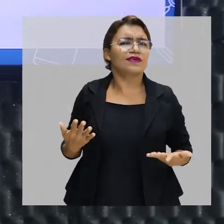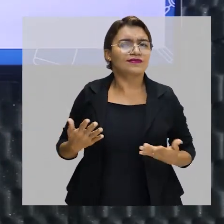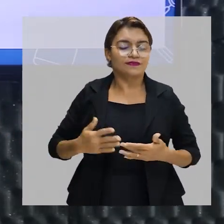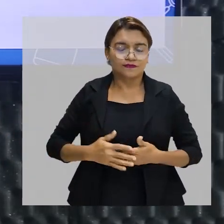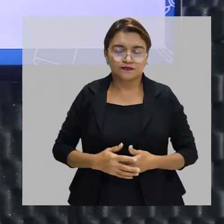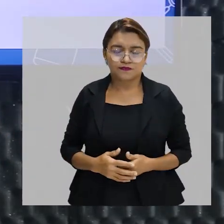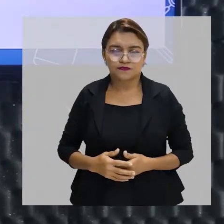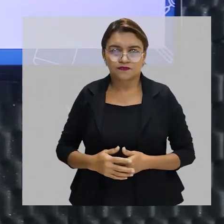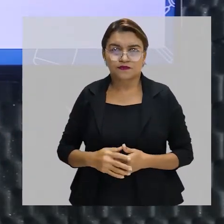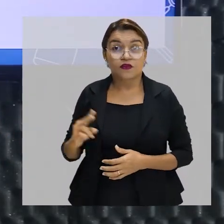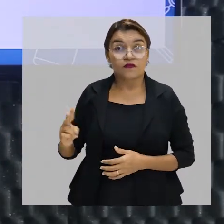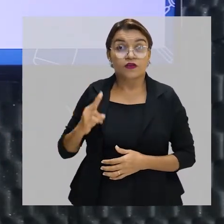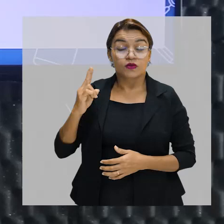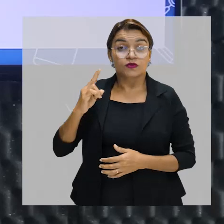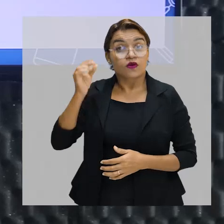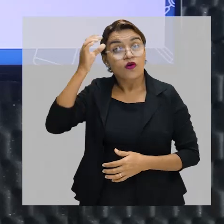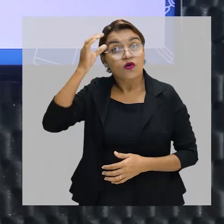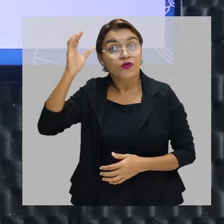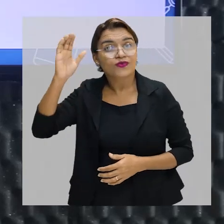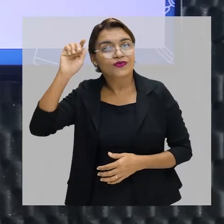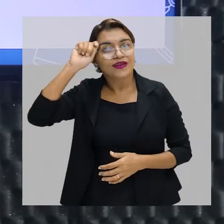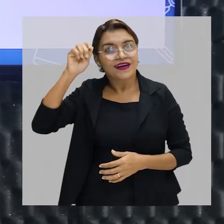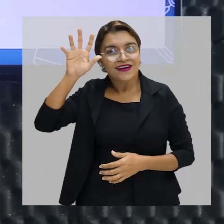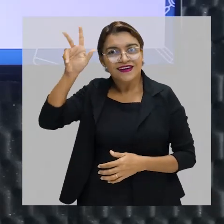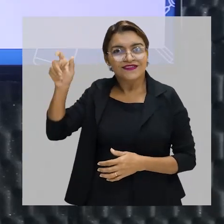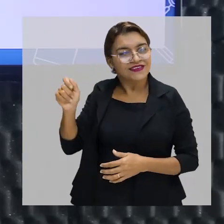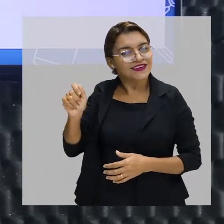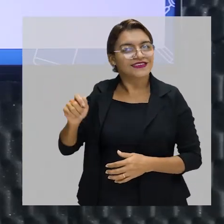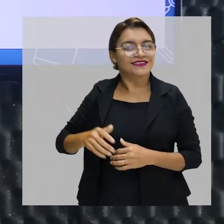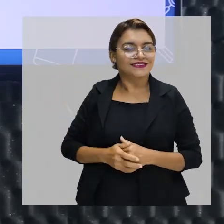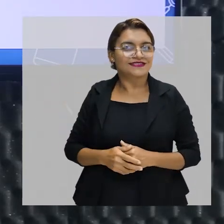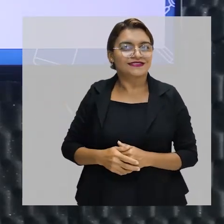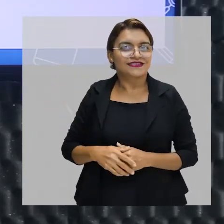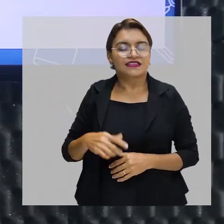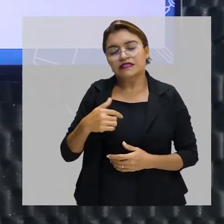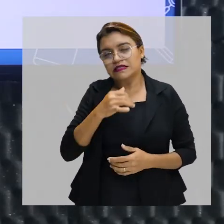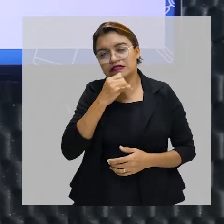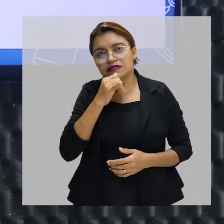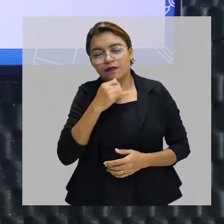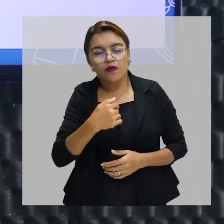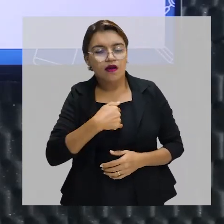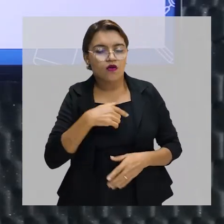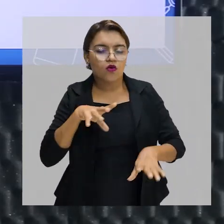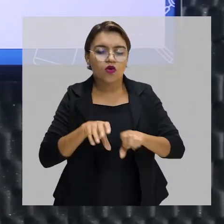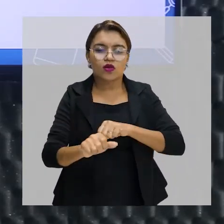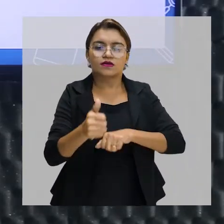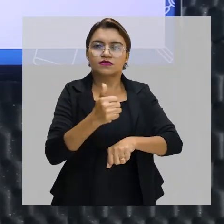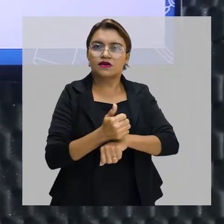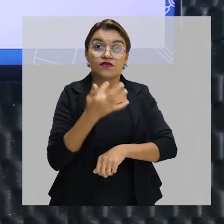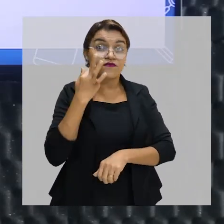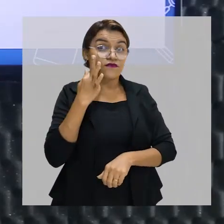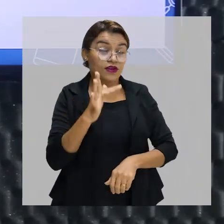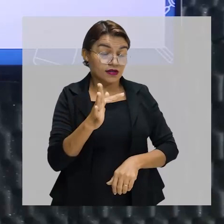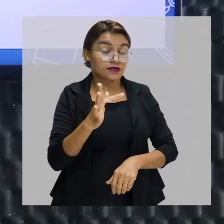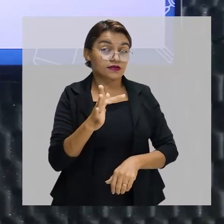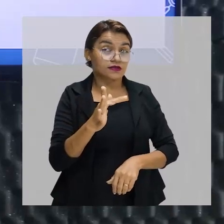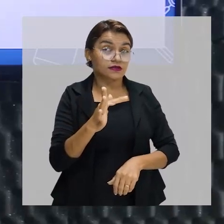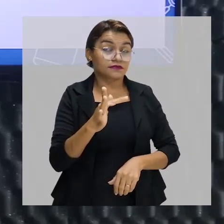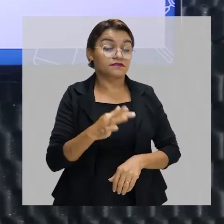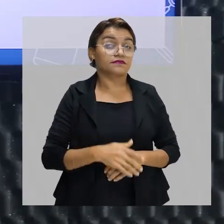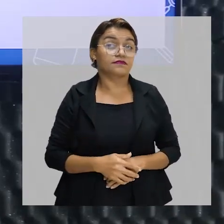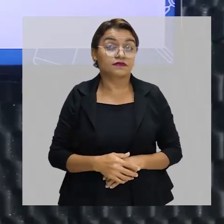Valorização da cultura africana. Claro, eu fui colonizado pela França,